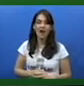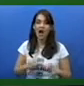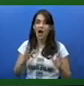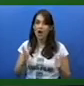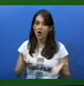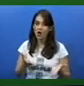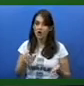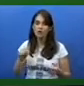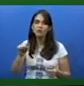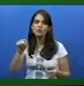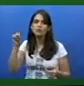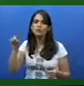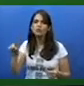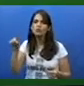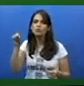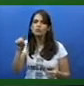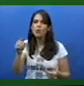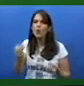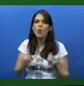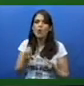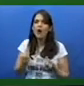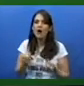Acento circunflexo.